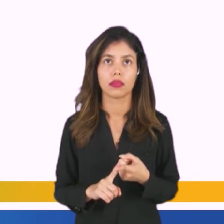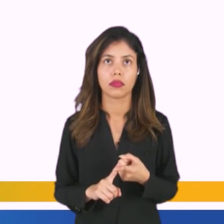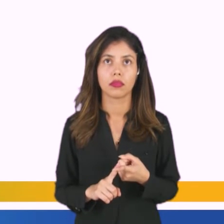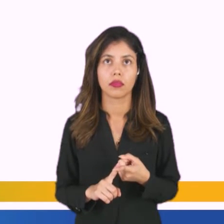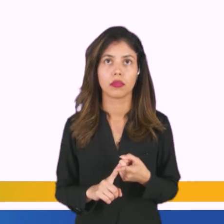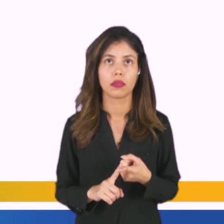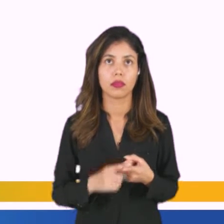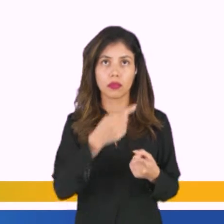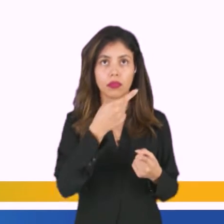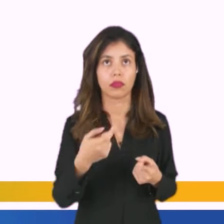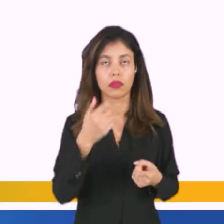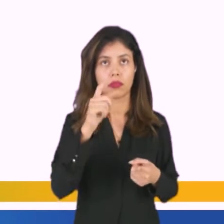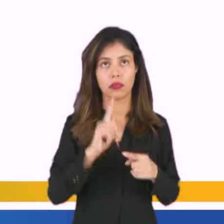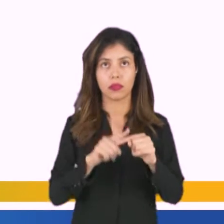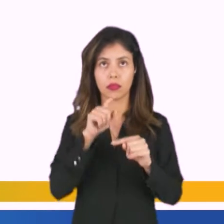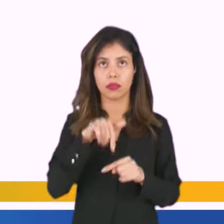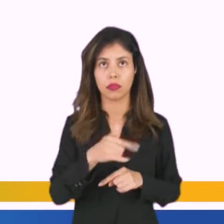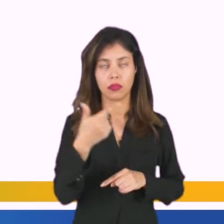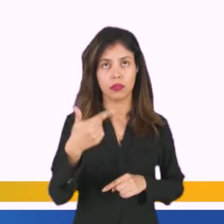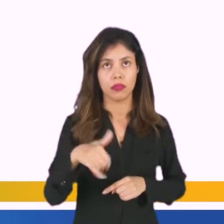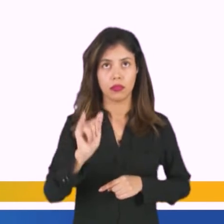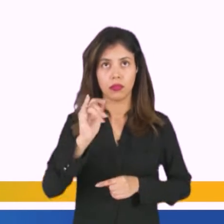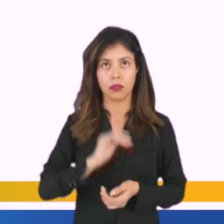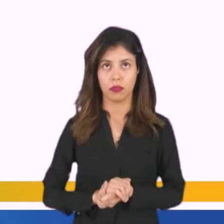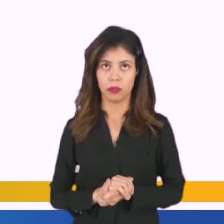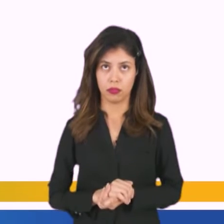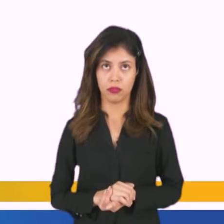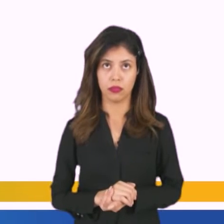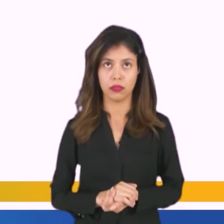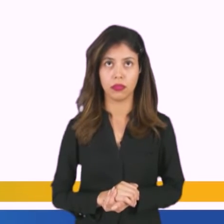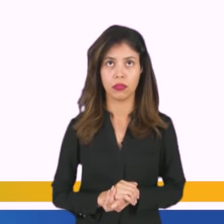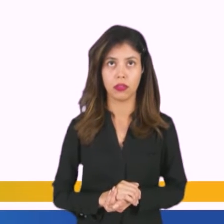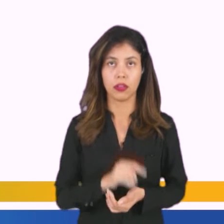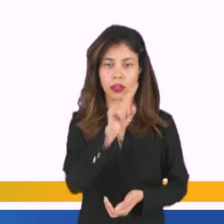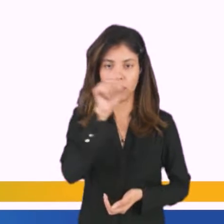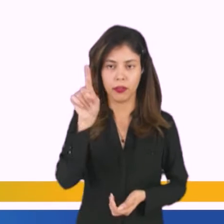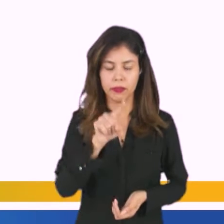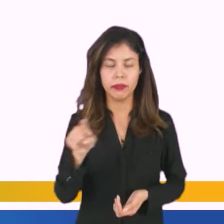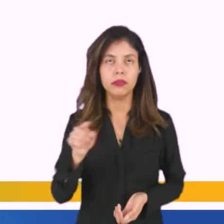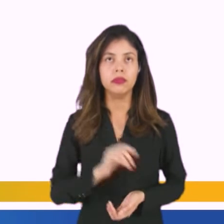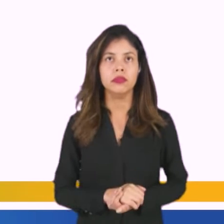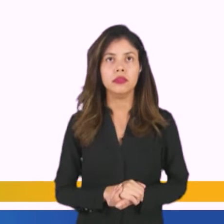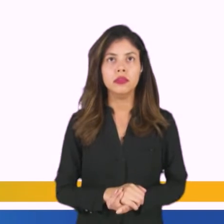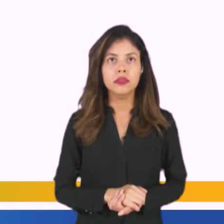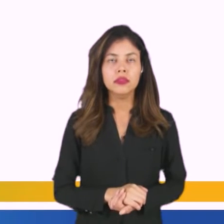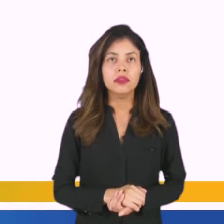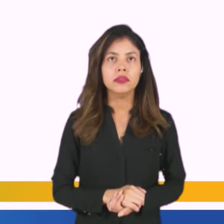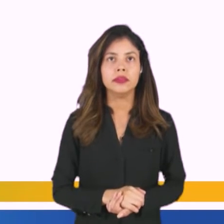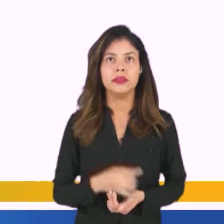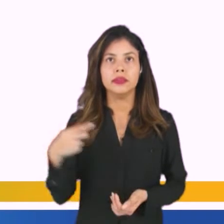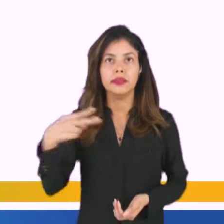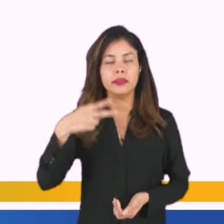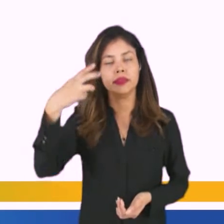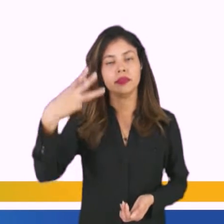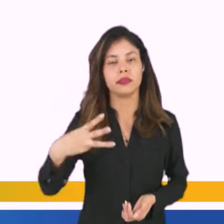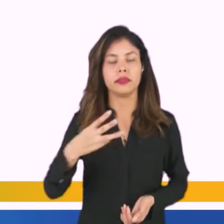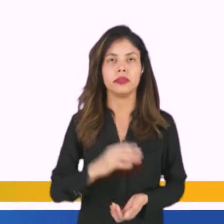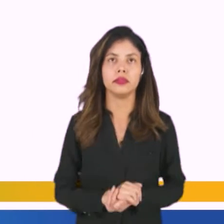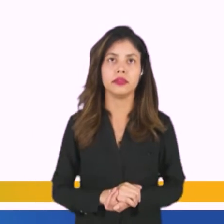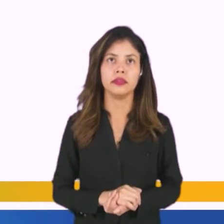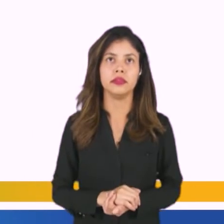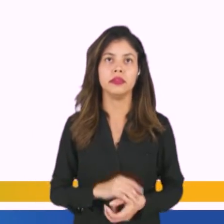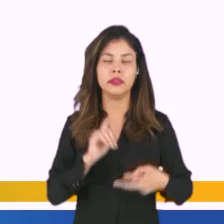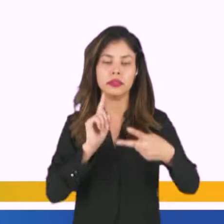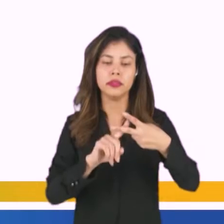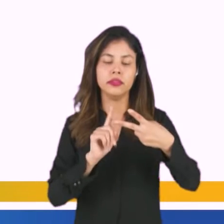mais 2y mais z. Então, dê uma consertadazinha, não é y, é z, igual a 3.